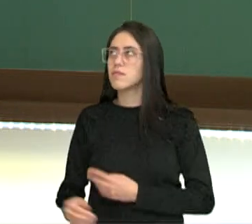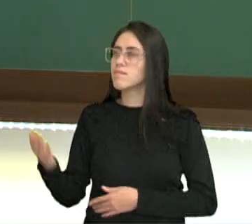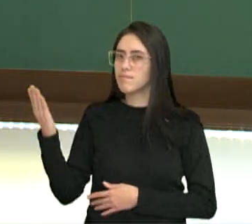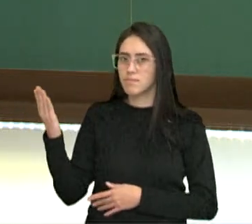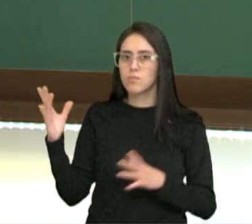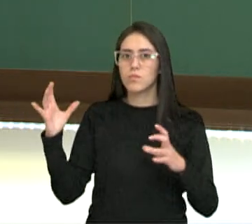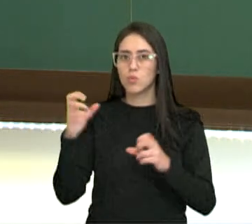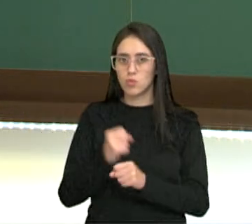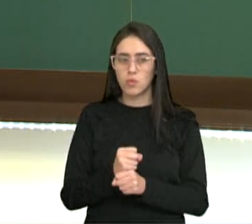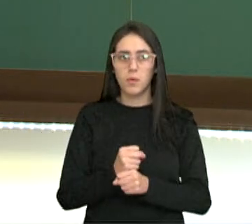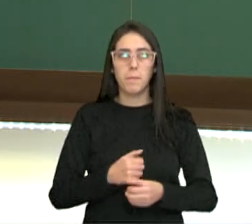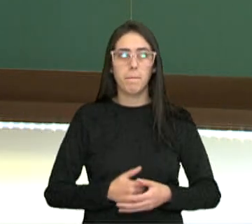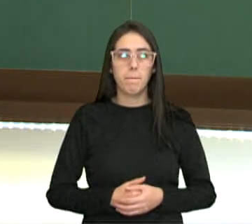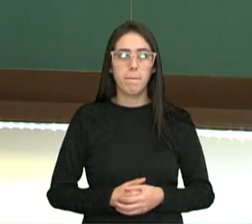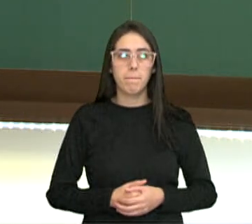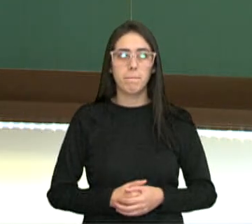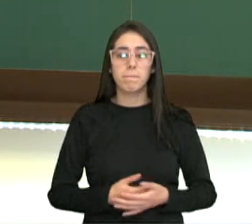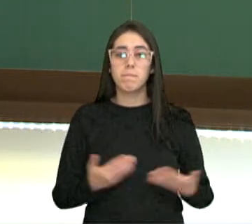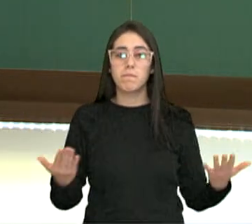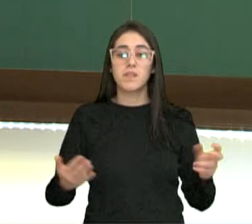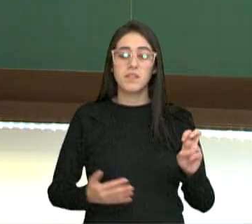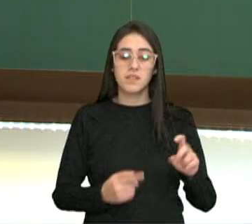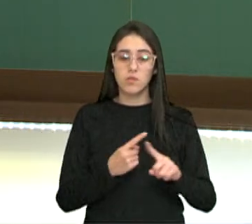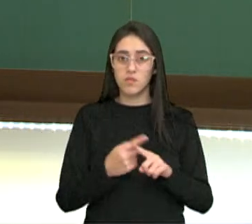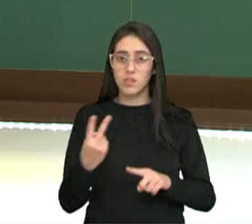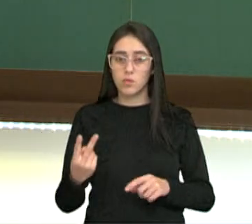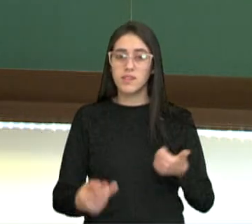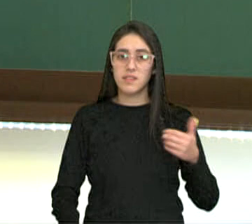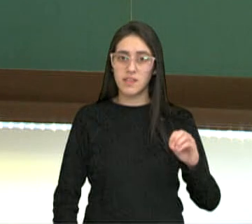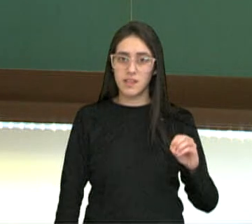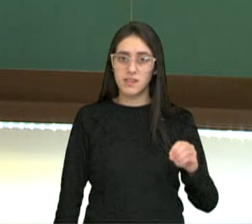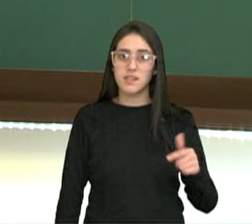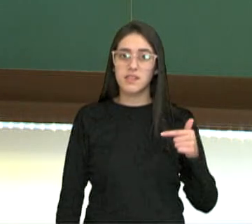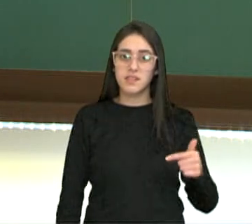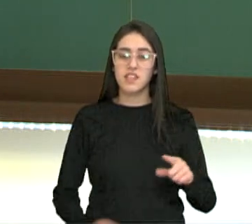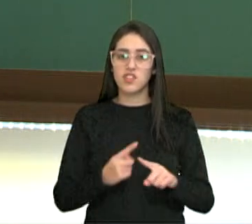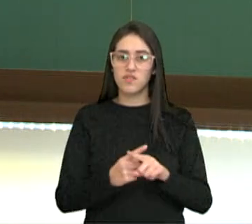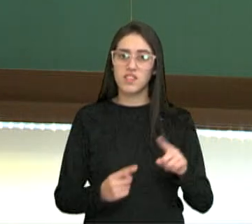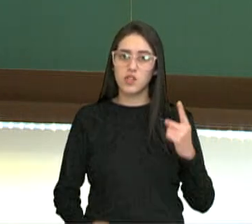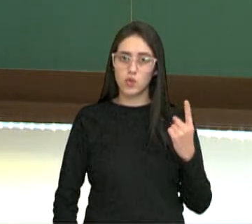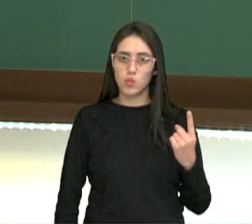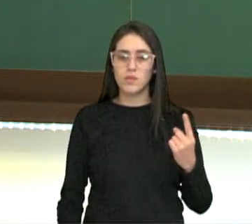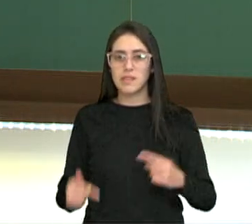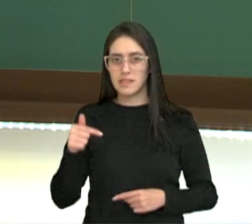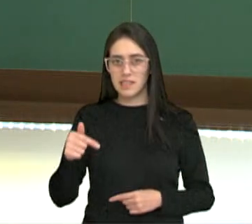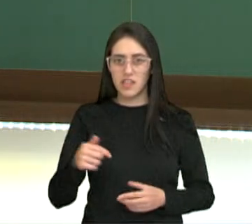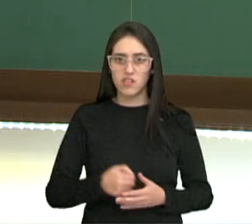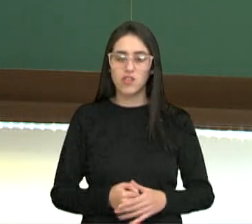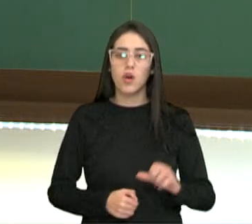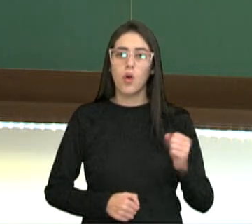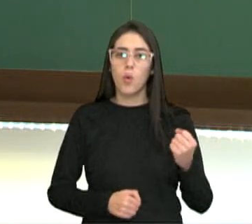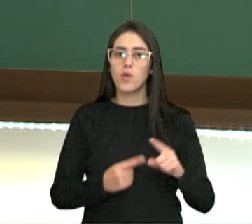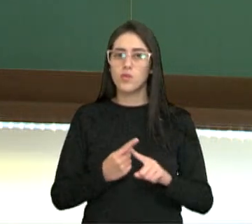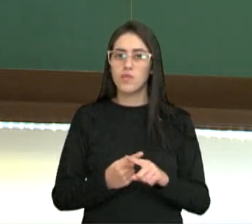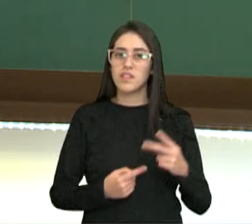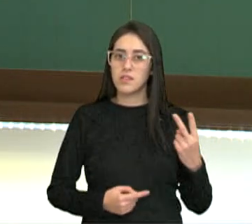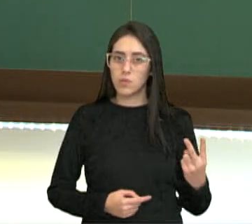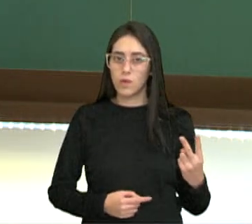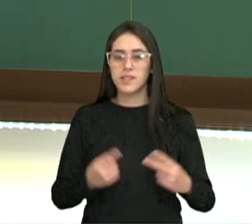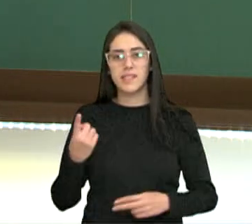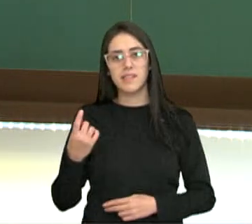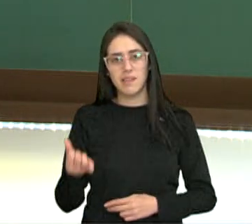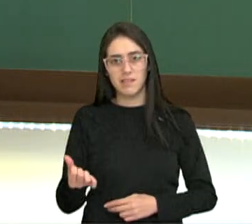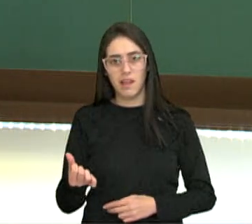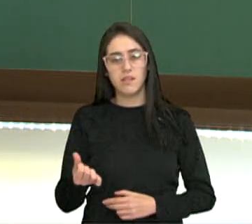Olha lá, 5 vezes 2 é 10, 7 vezes 1, 7, 8 vezes 2, 16. Nós